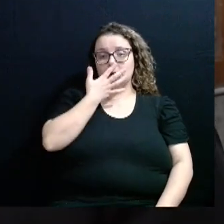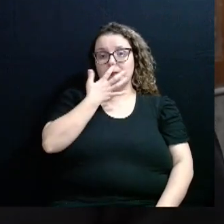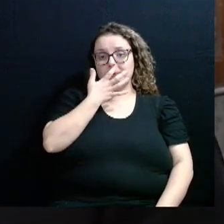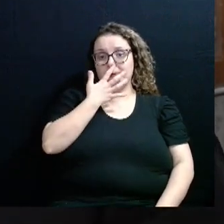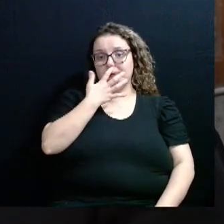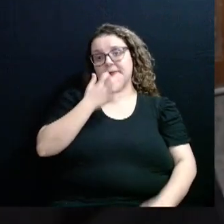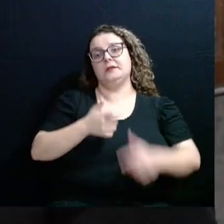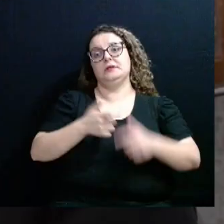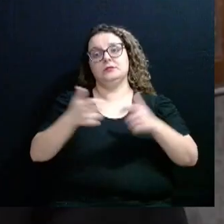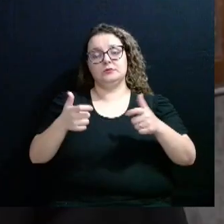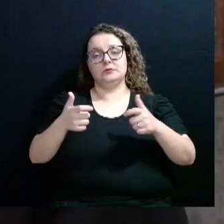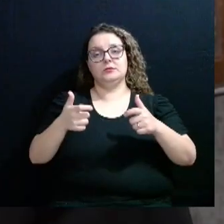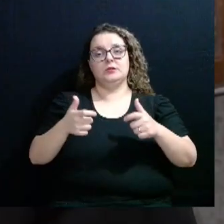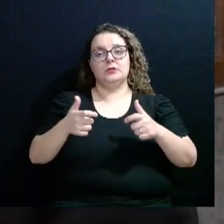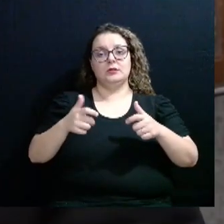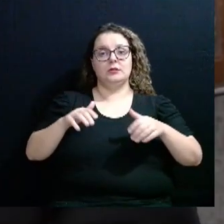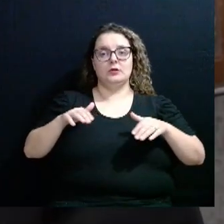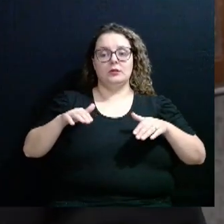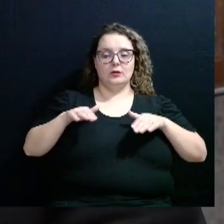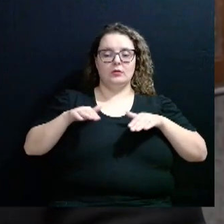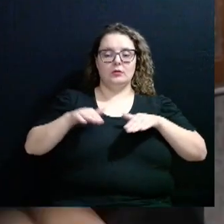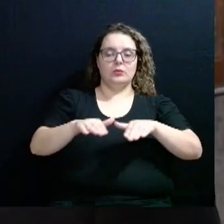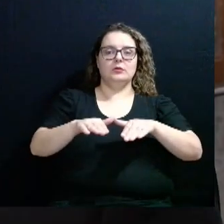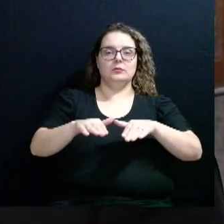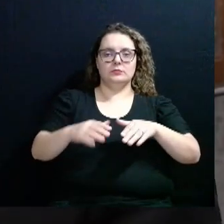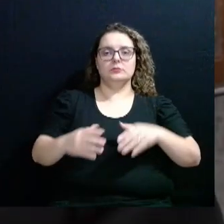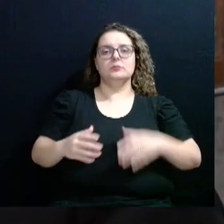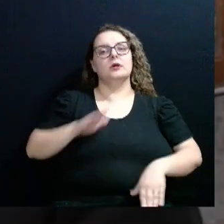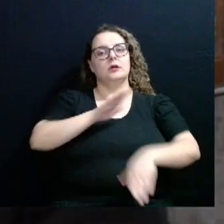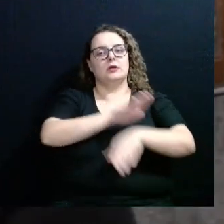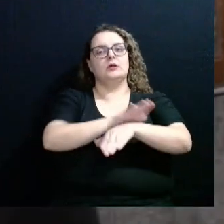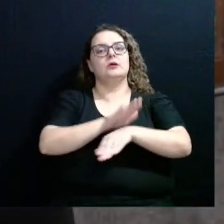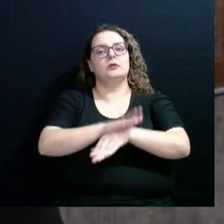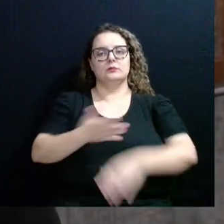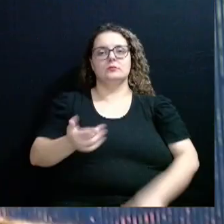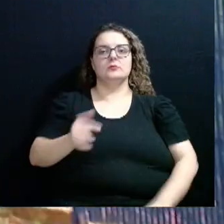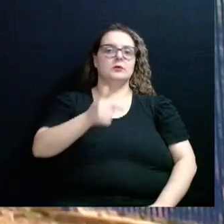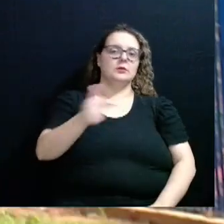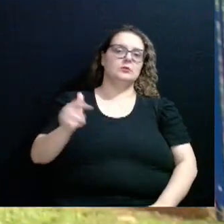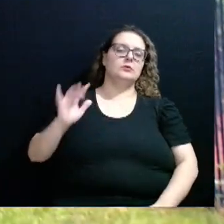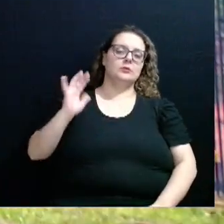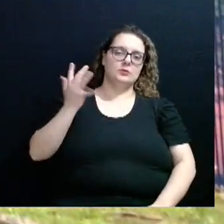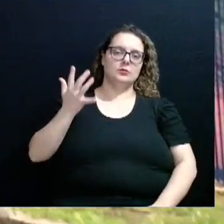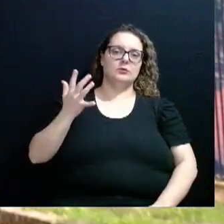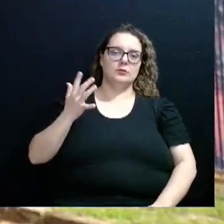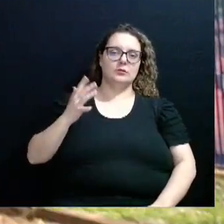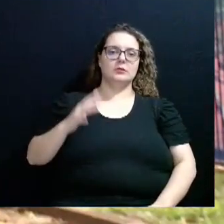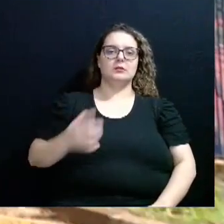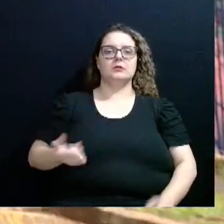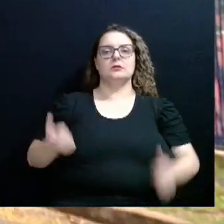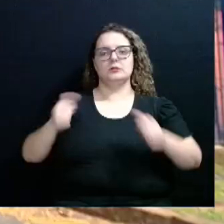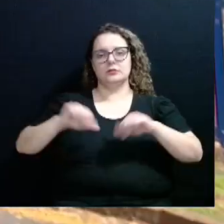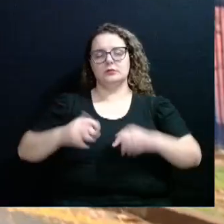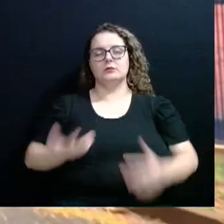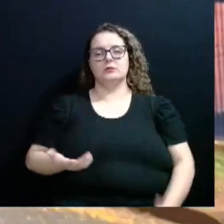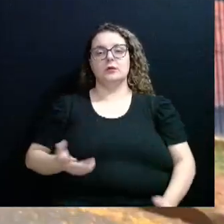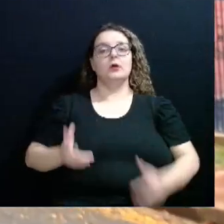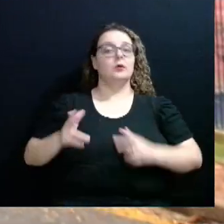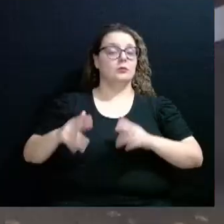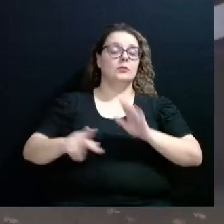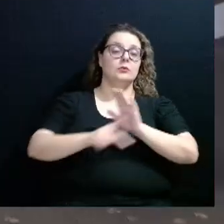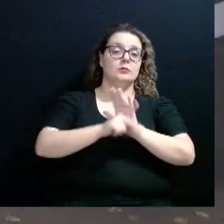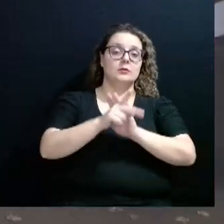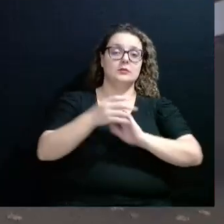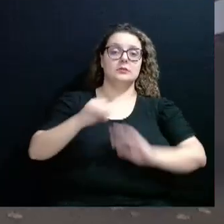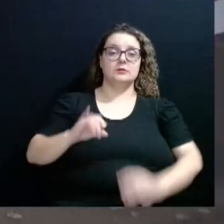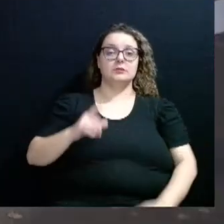lados no mesmo sentido vai ajudar muito para que não aconteça esses incidentes. De acordo com o projeto, se houver inviabilidade